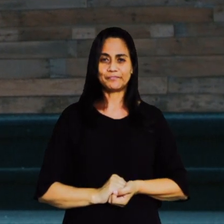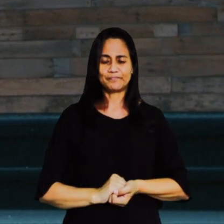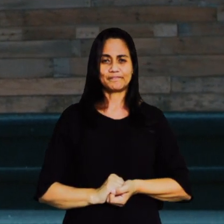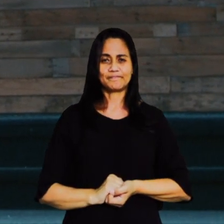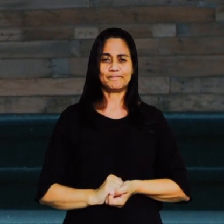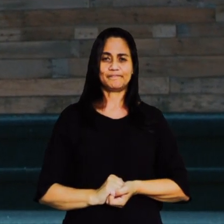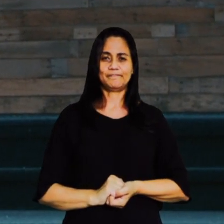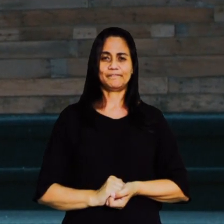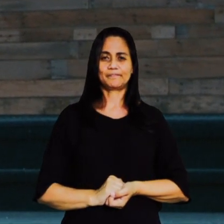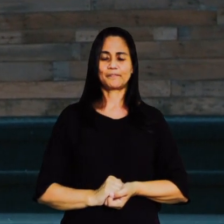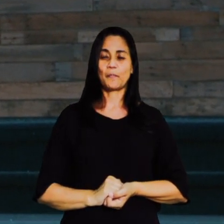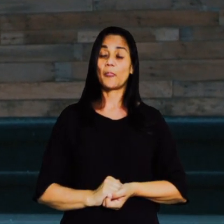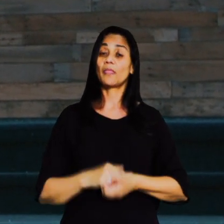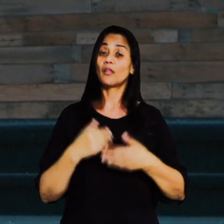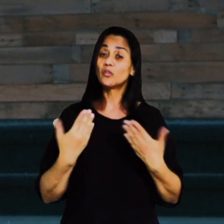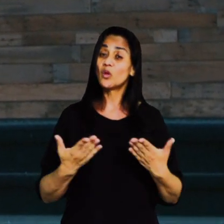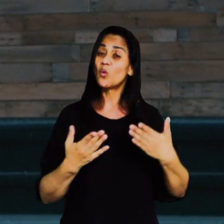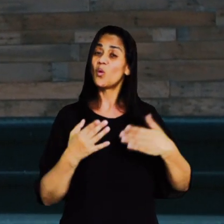Foi ali que ele rasgou o véu.